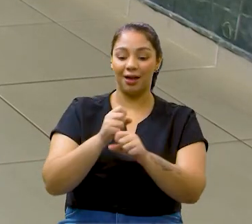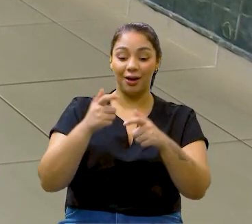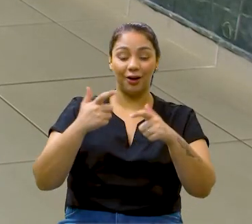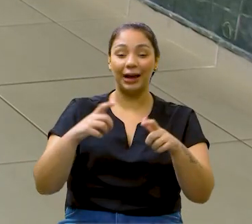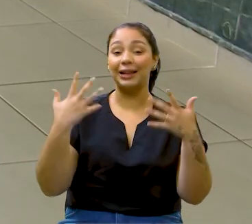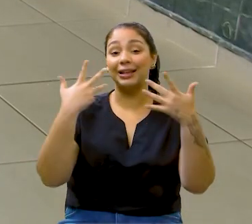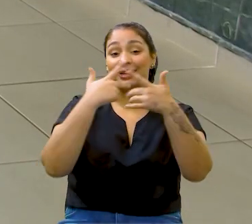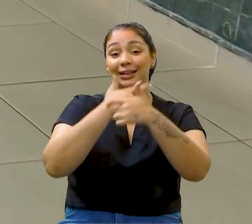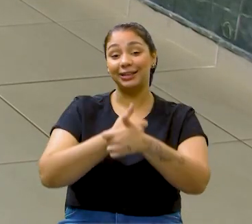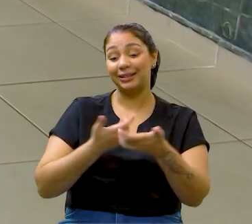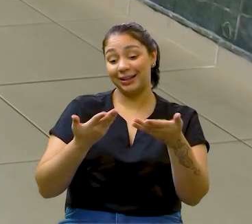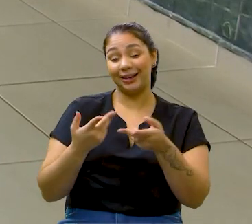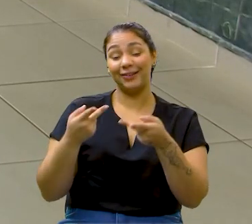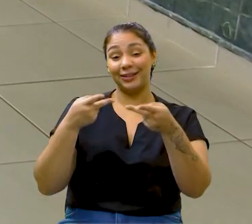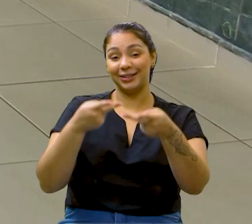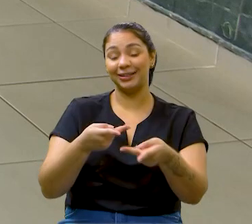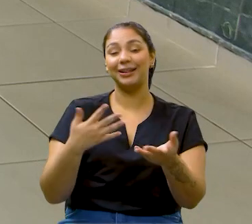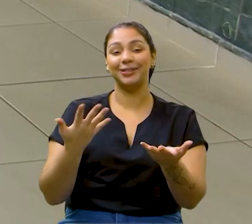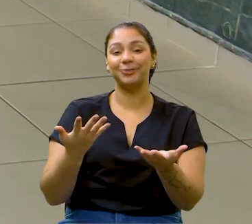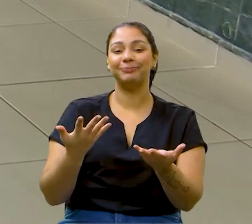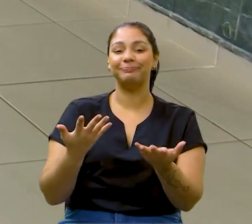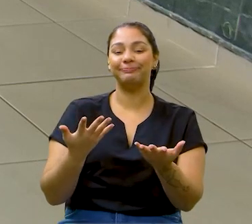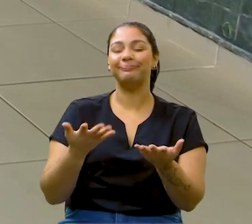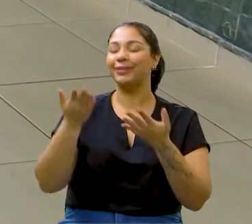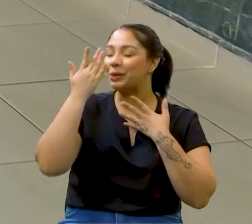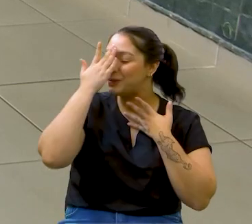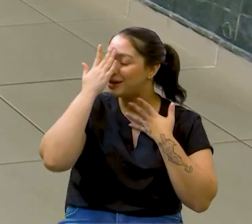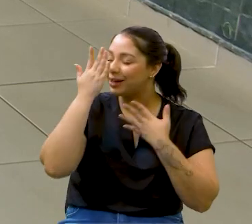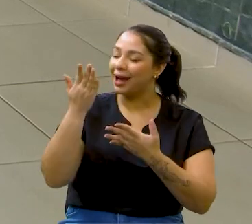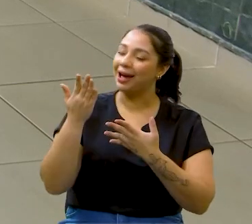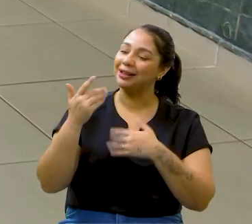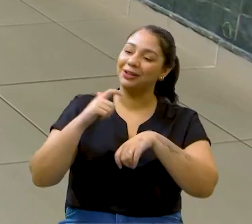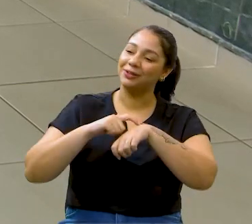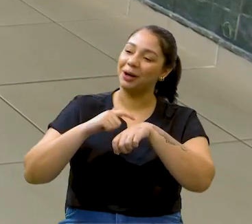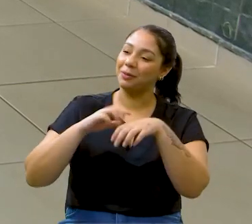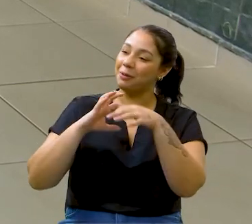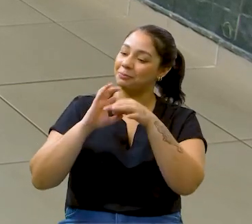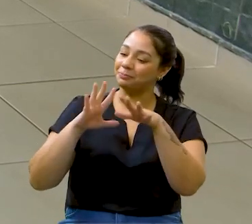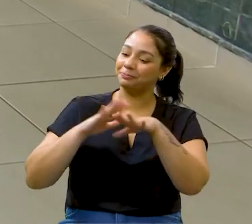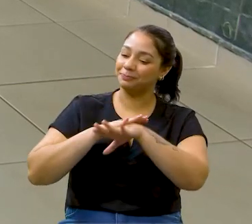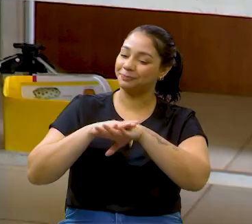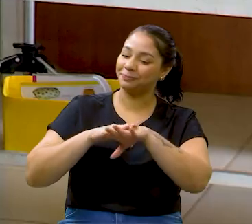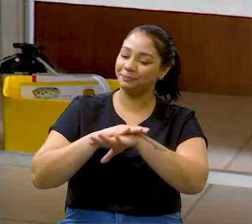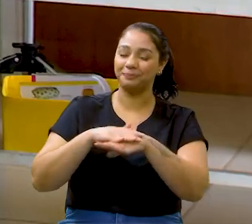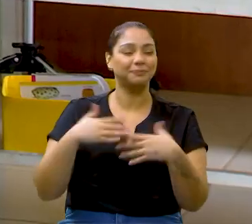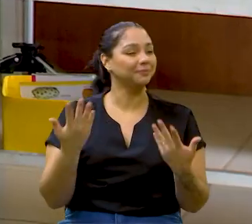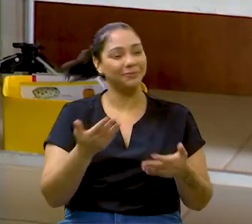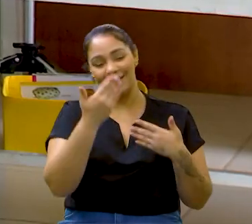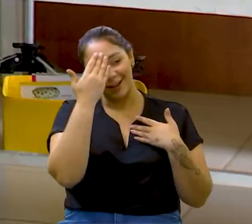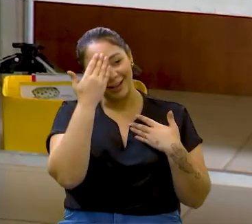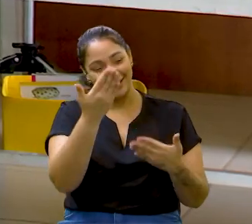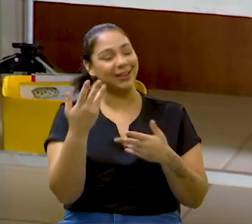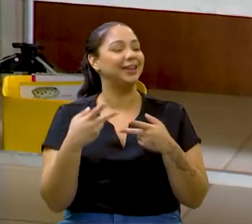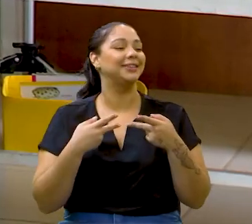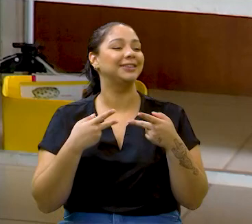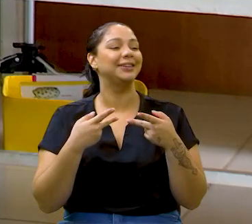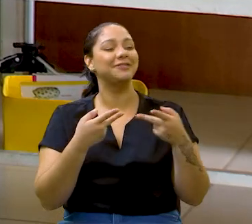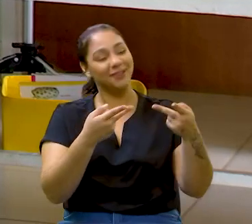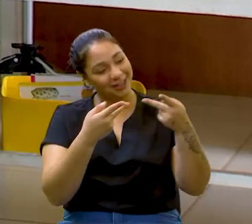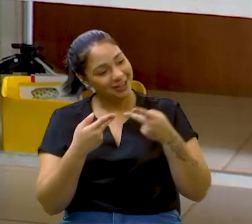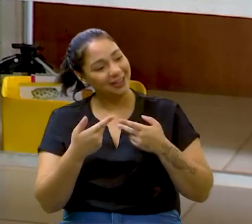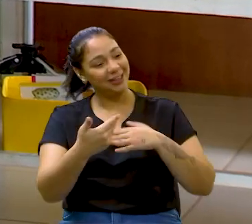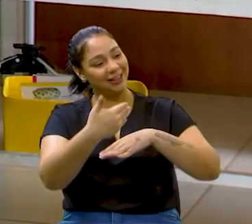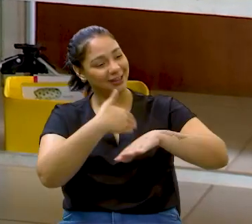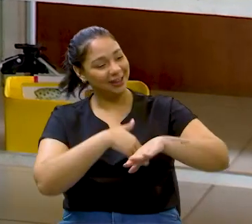veio visitar. Gabriele, primeiro, obrigada por tirar um pouco do seu tempo para falar com a gente. A gente que agradece a visita aí